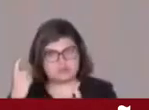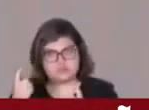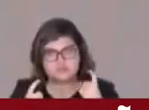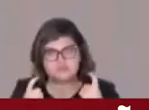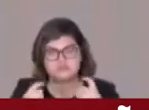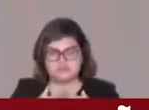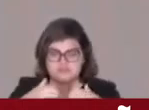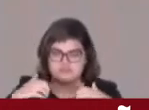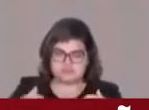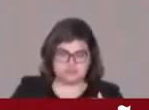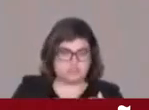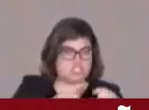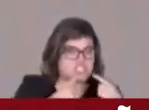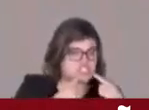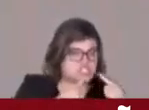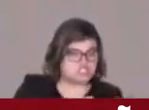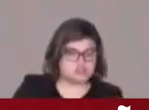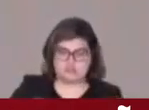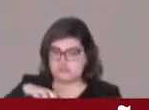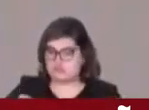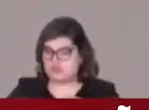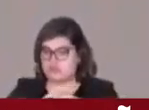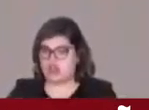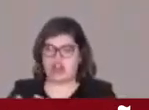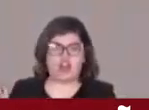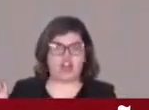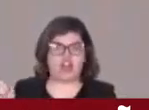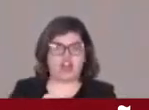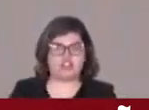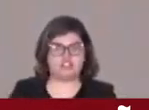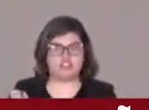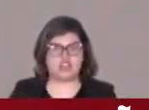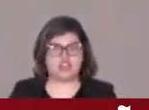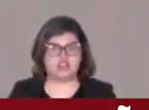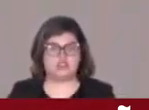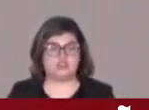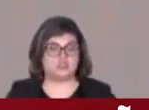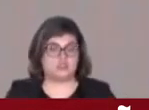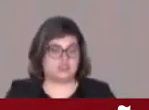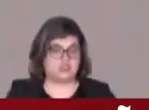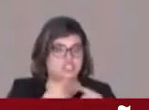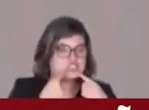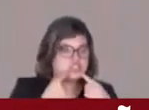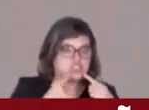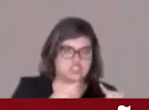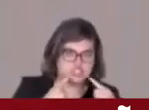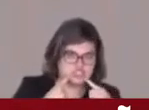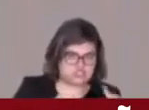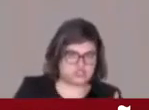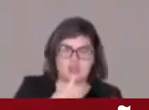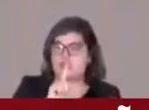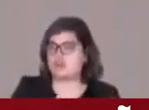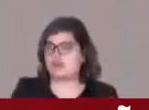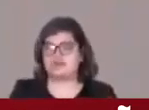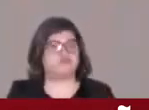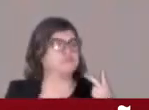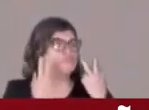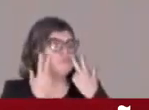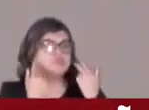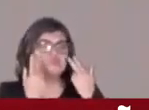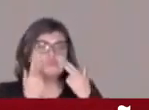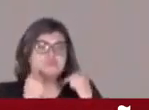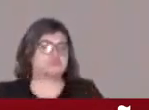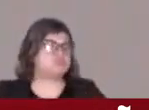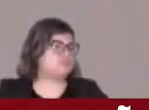crítica de ataque. A liberdade de crítica é ampla e irrestrita. Numa